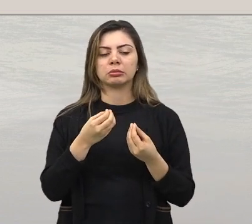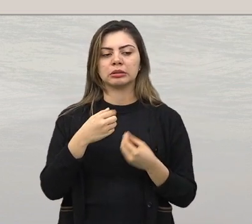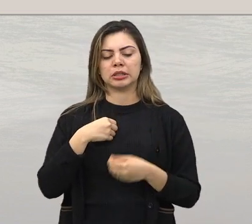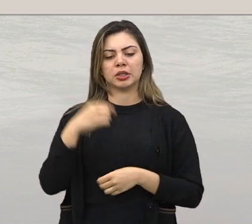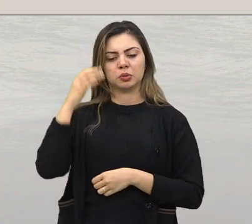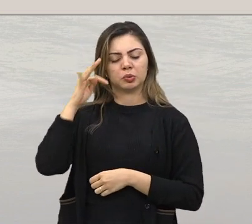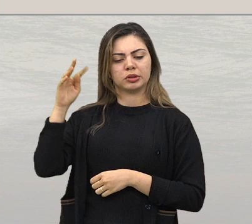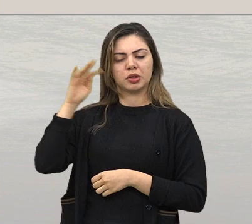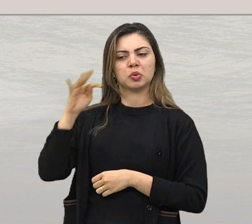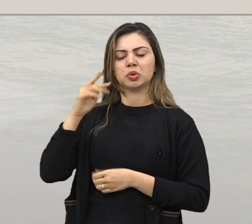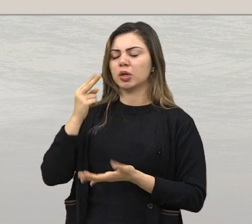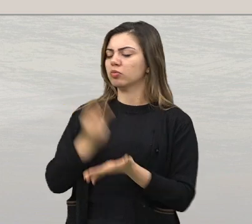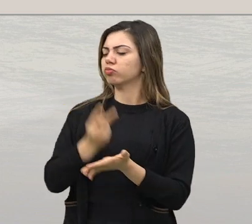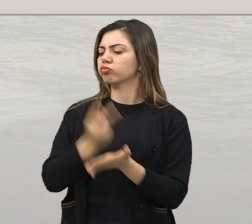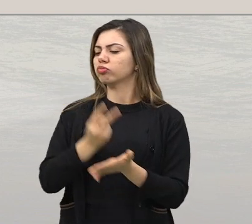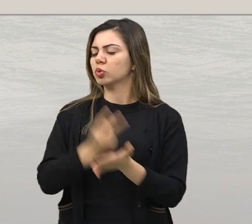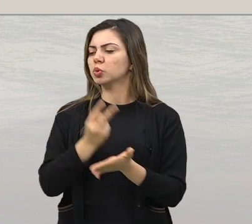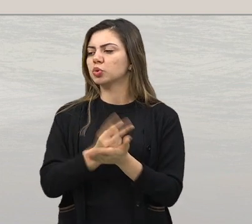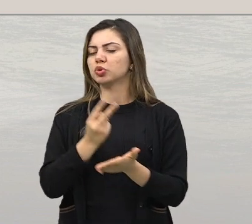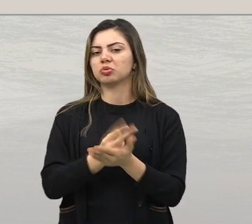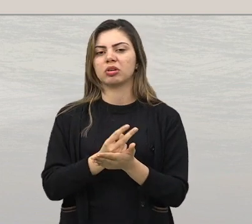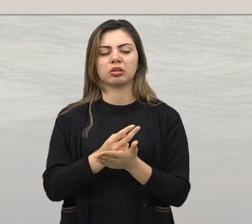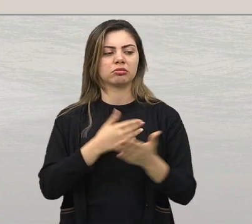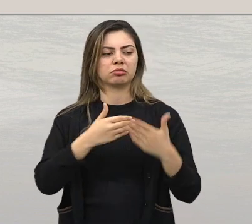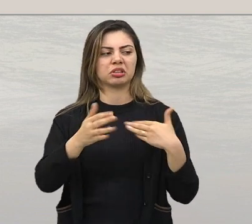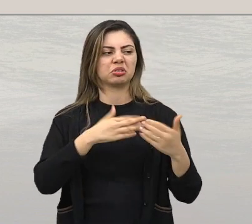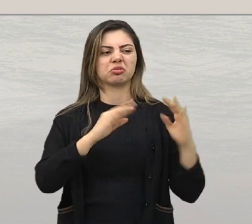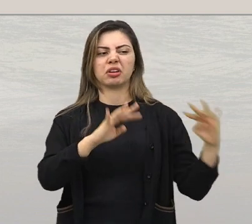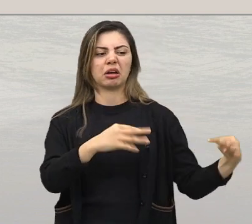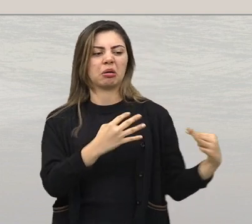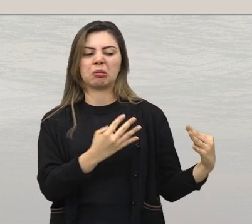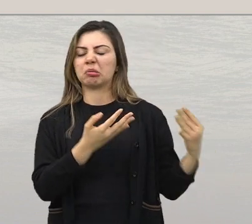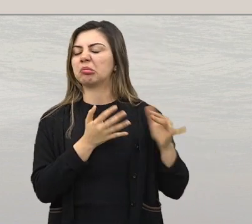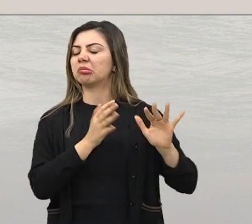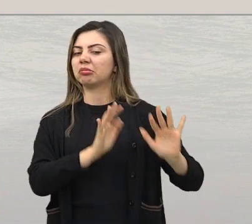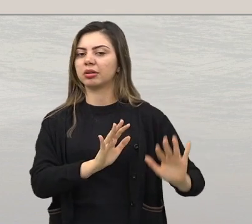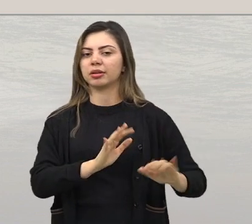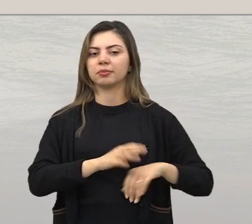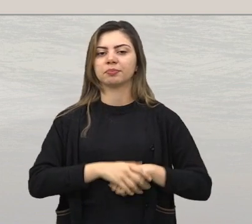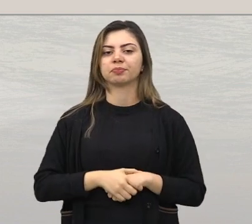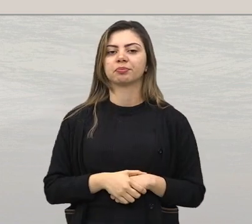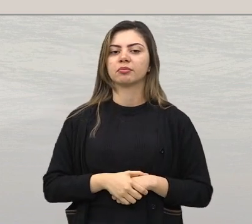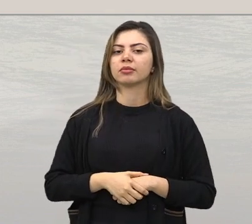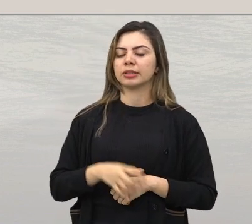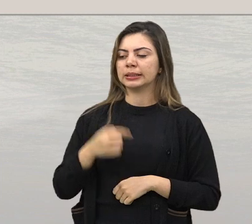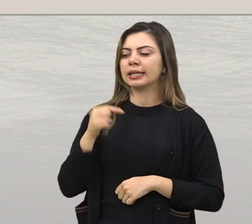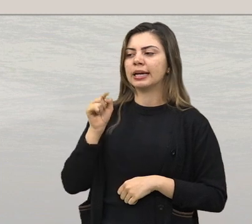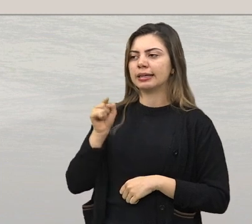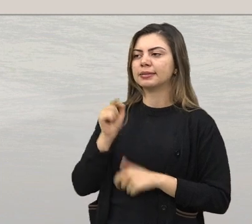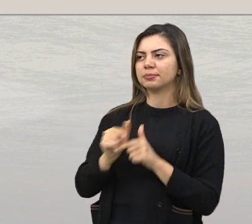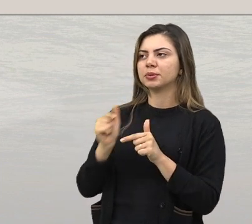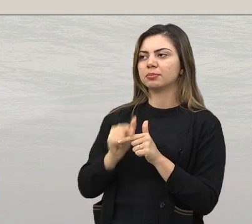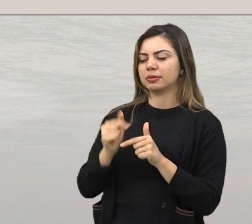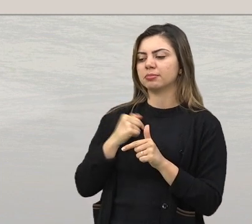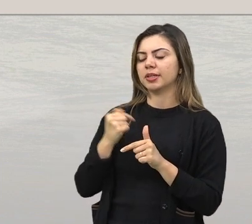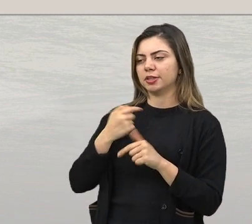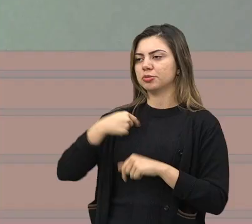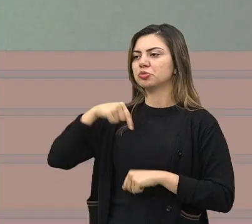até o fim, mesmo que isso significasse alienar toda a cidade. Eu vou resolver isso.